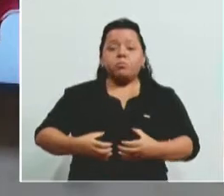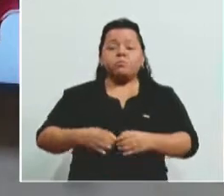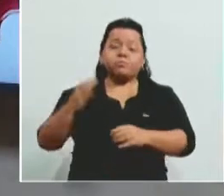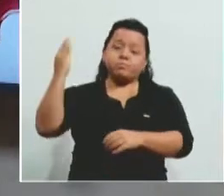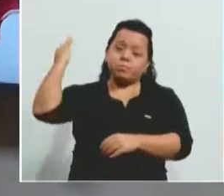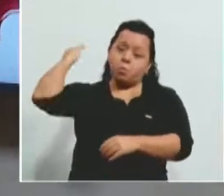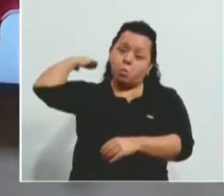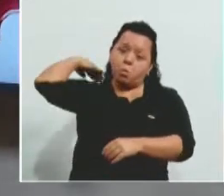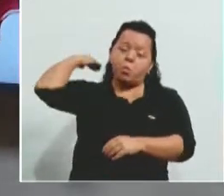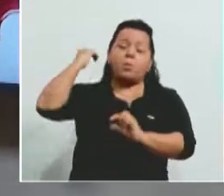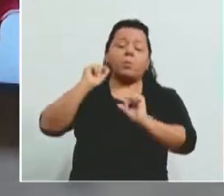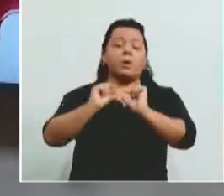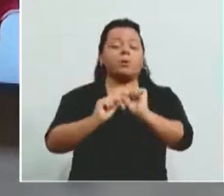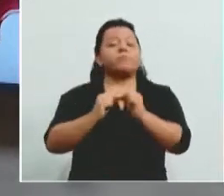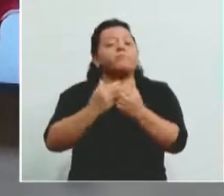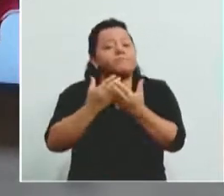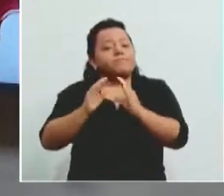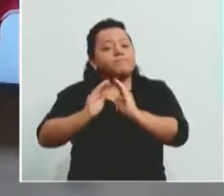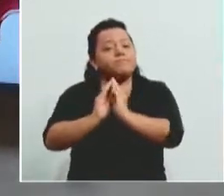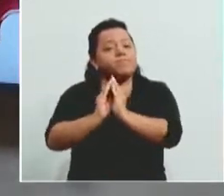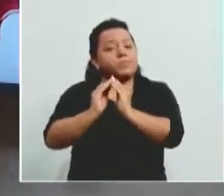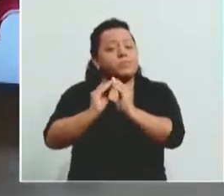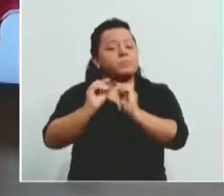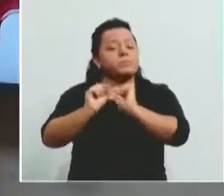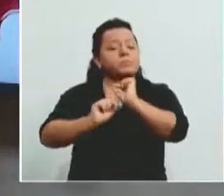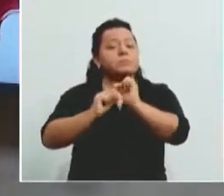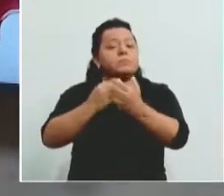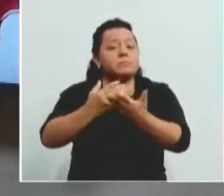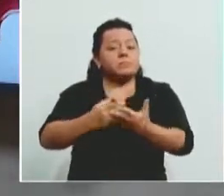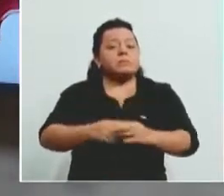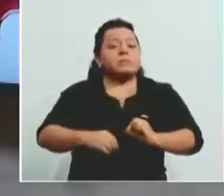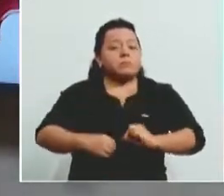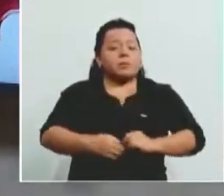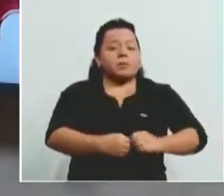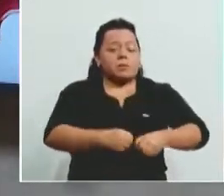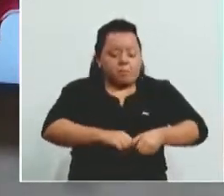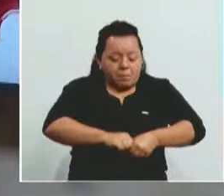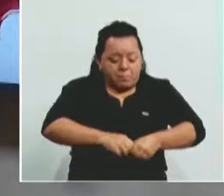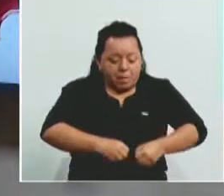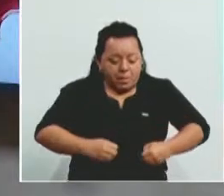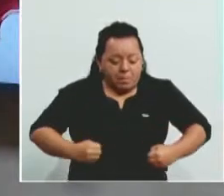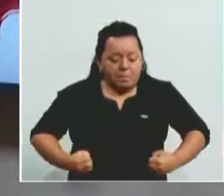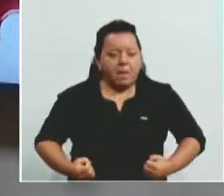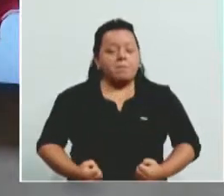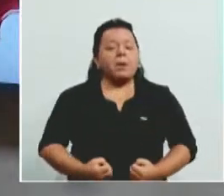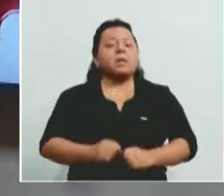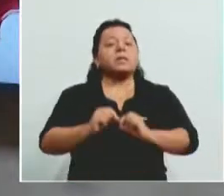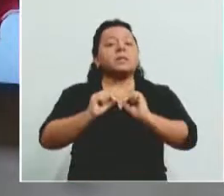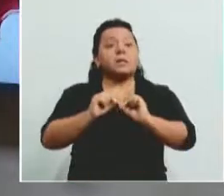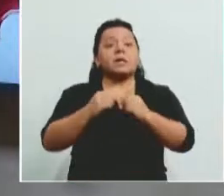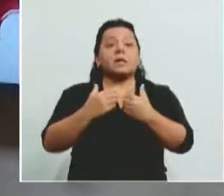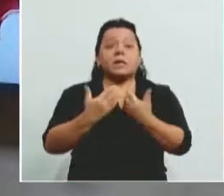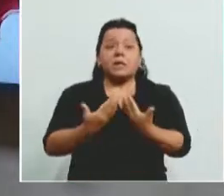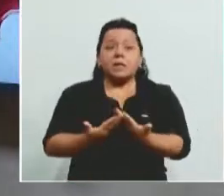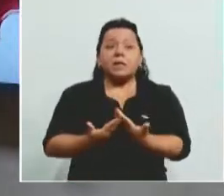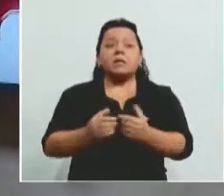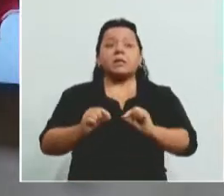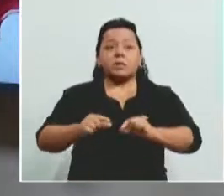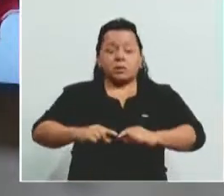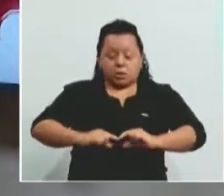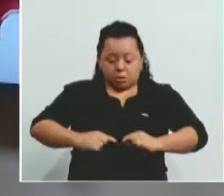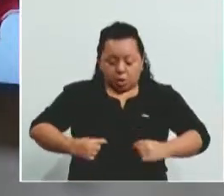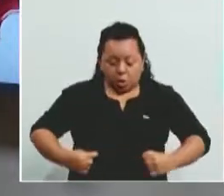Então, assim, endometriose, o conceito, para todo mundo entender, é essa região do